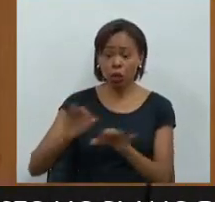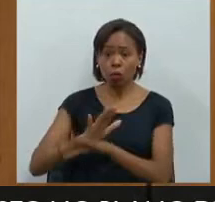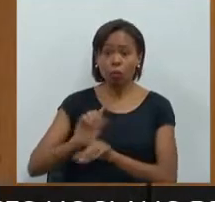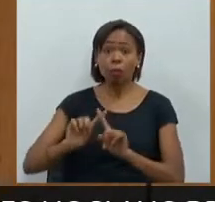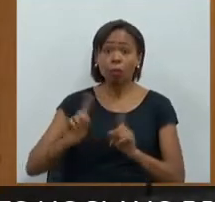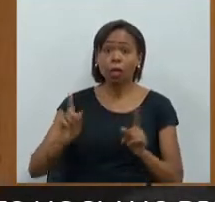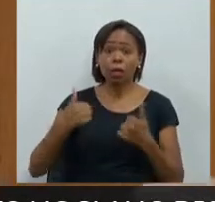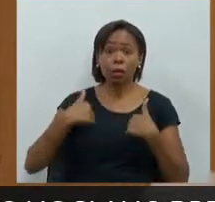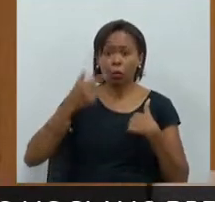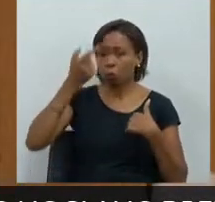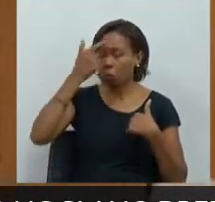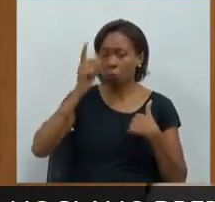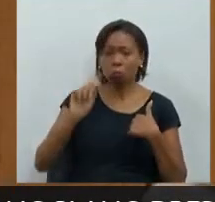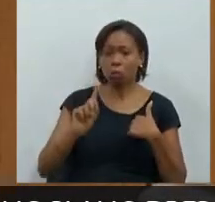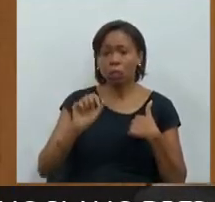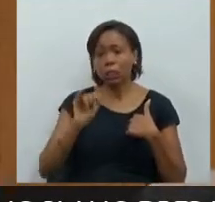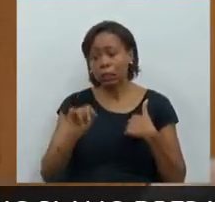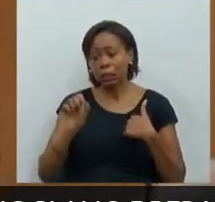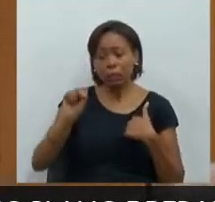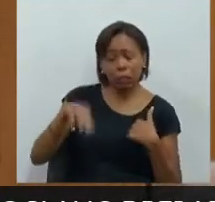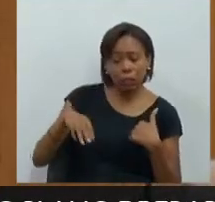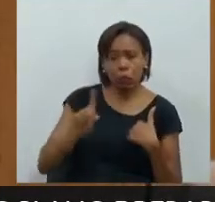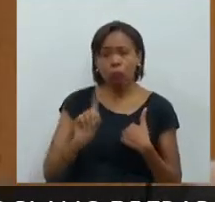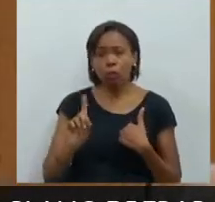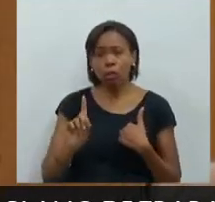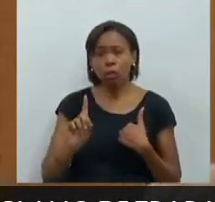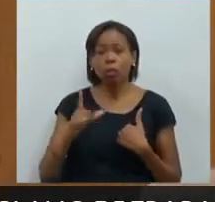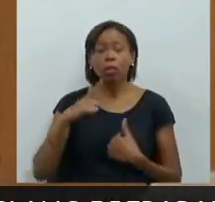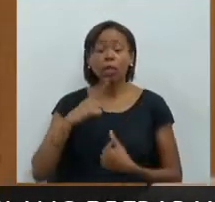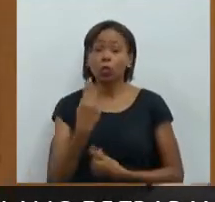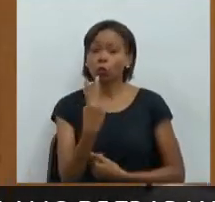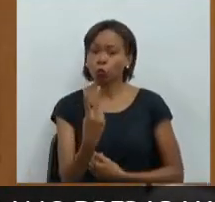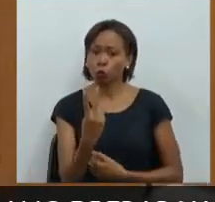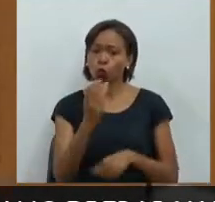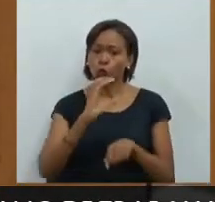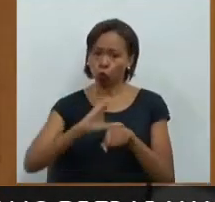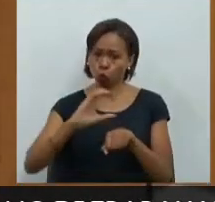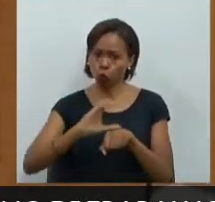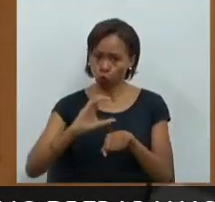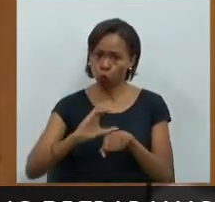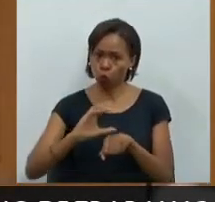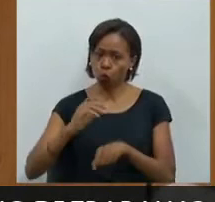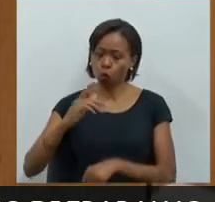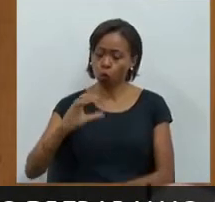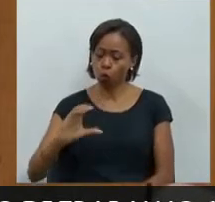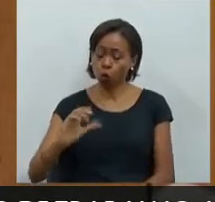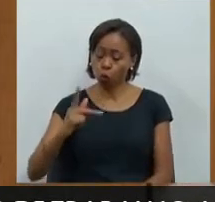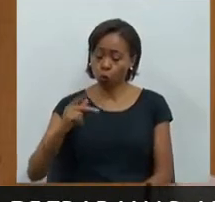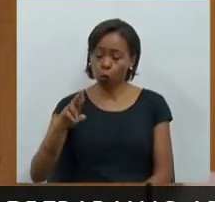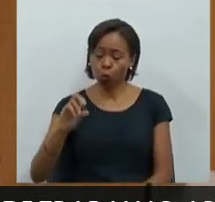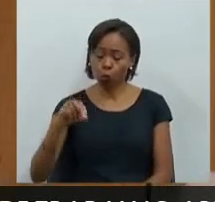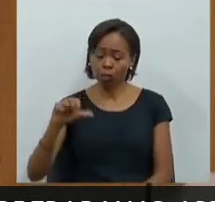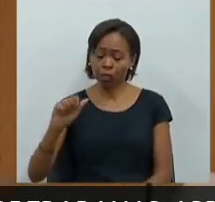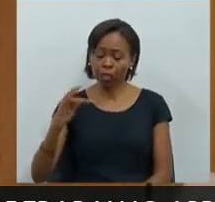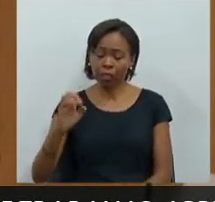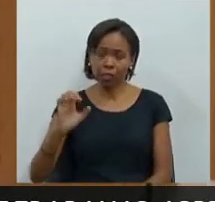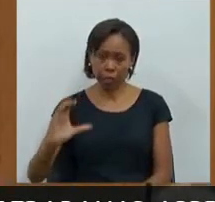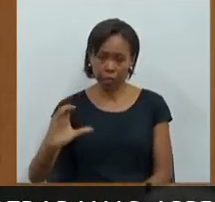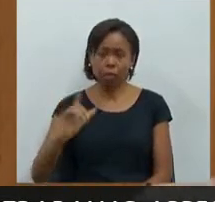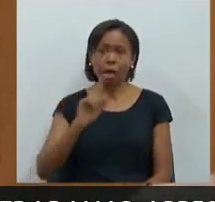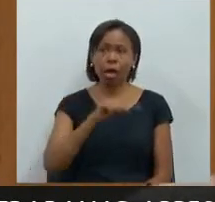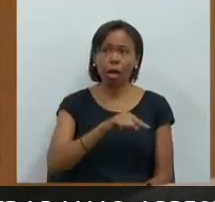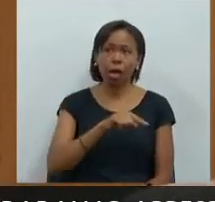ele viria ou não. Então, nós temos 2 cursos do Pronatec já alinhavado, que é o Cumim, que é o auxiliar de